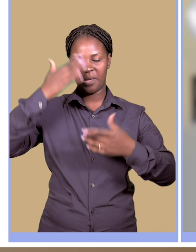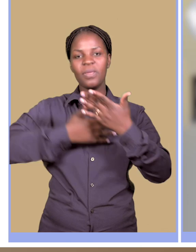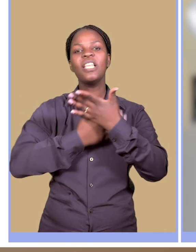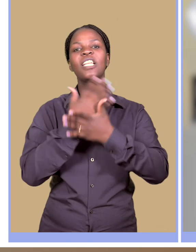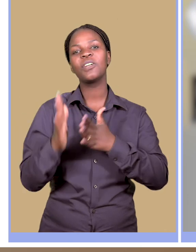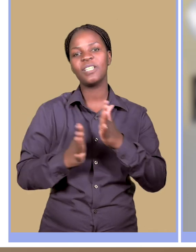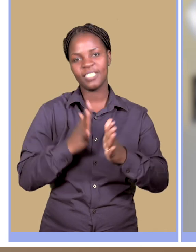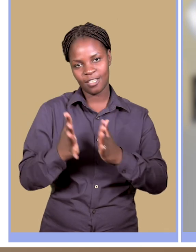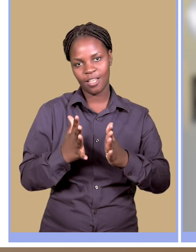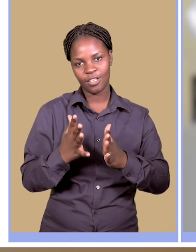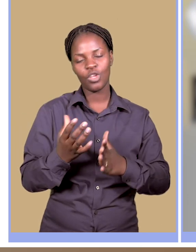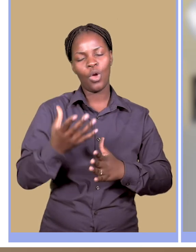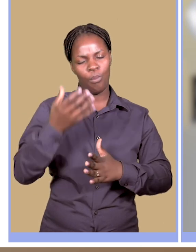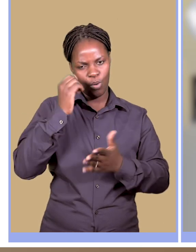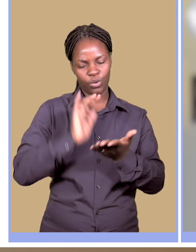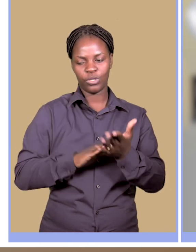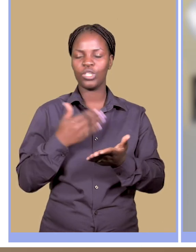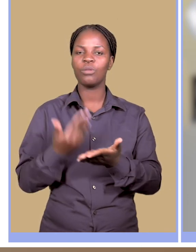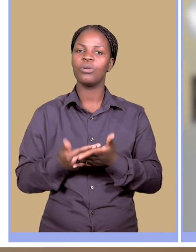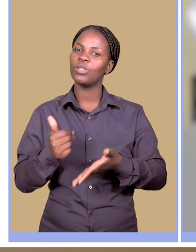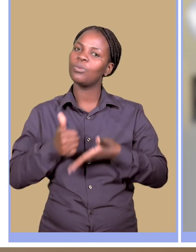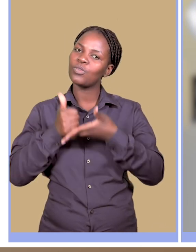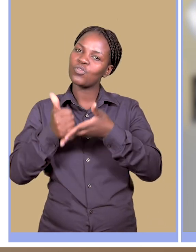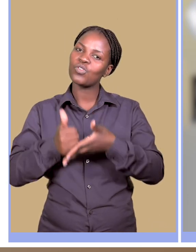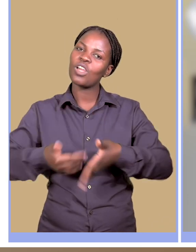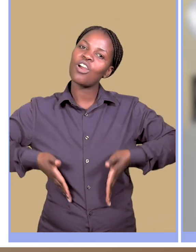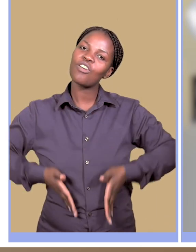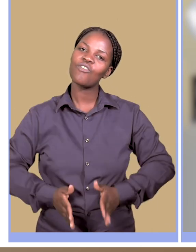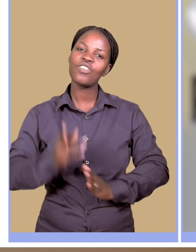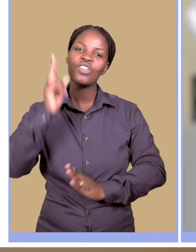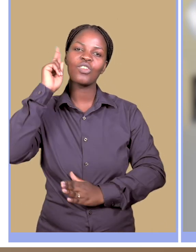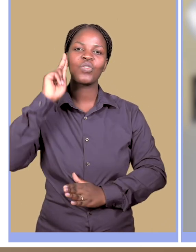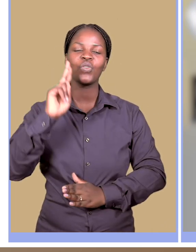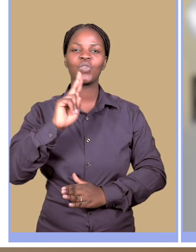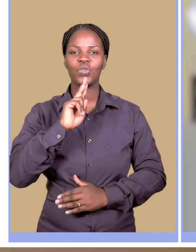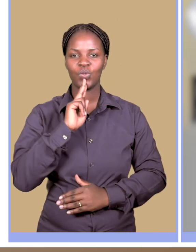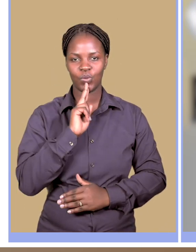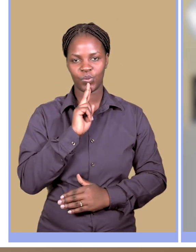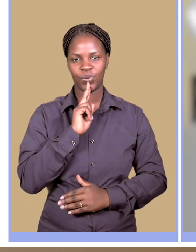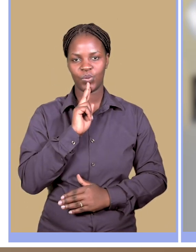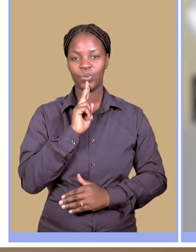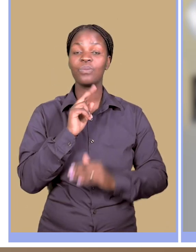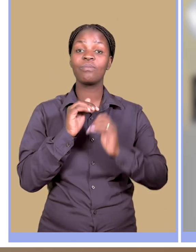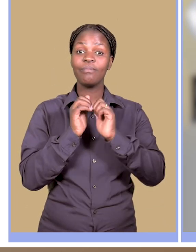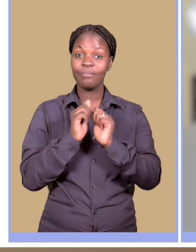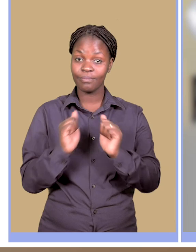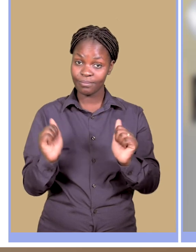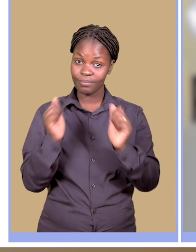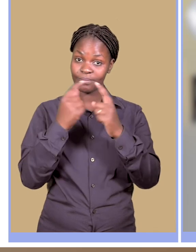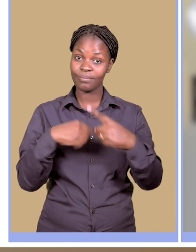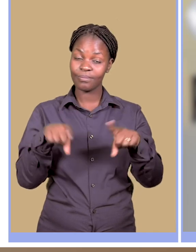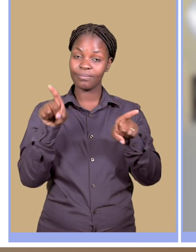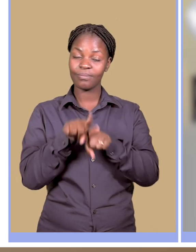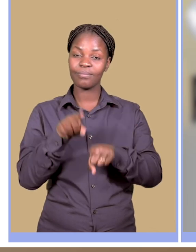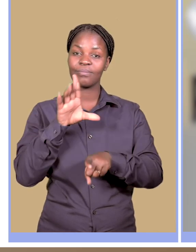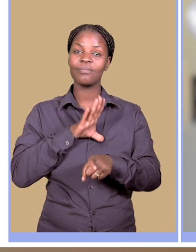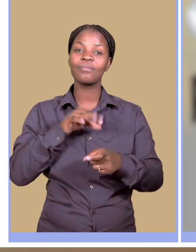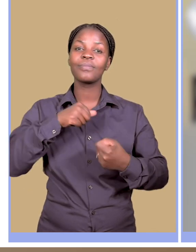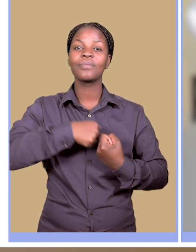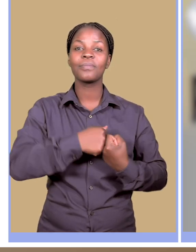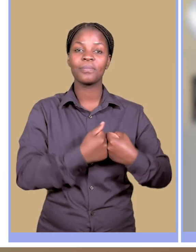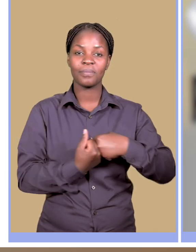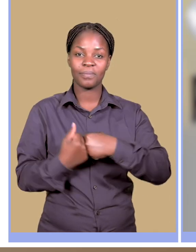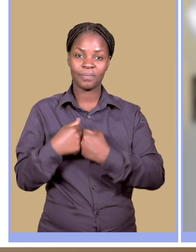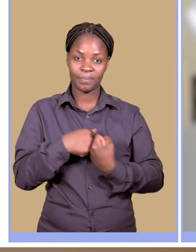transmitir a informação que a rádio transmite na zona ou na zona rural, mas também há